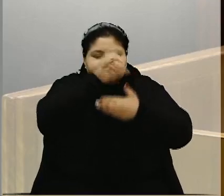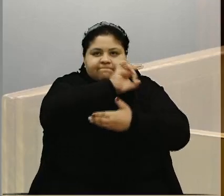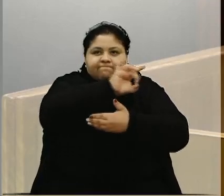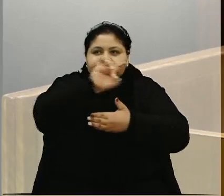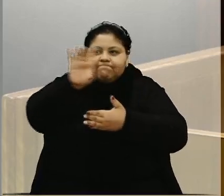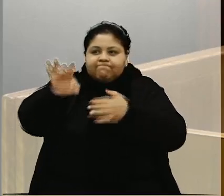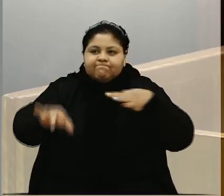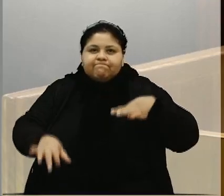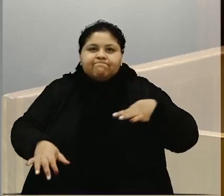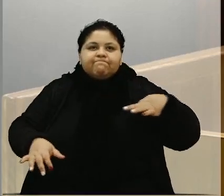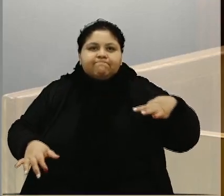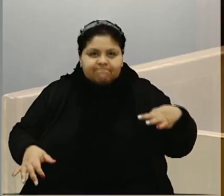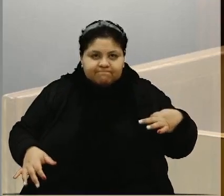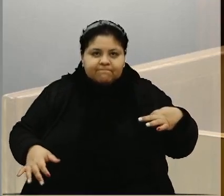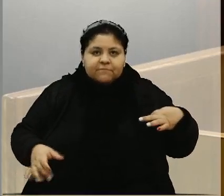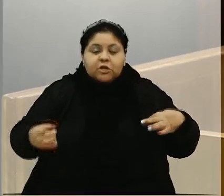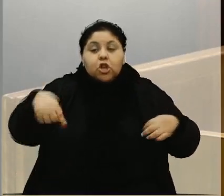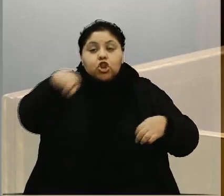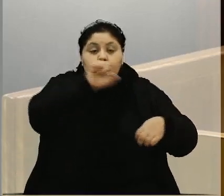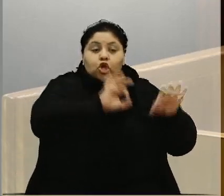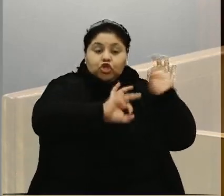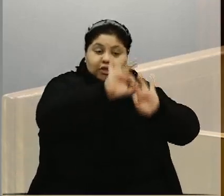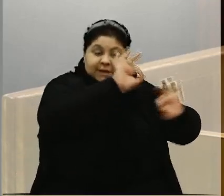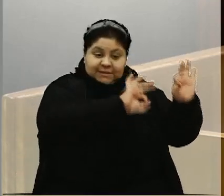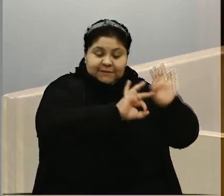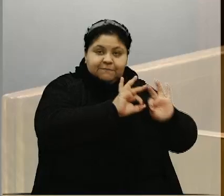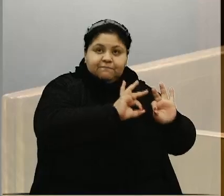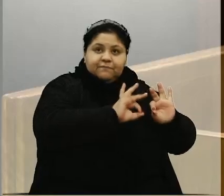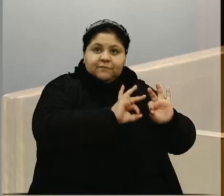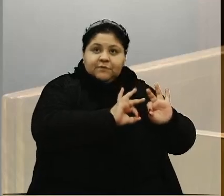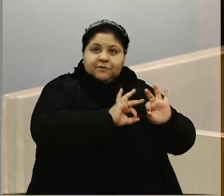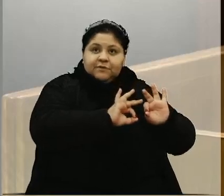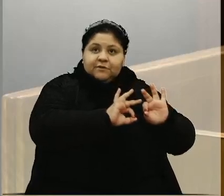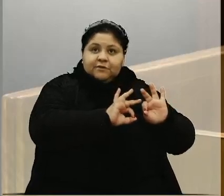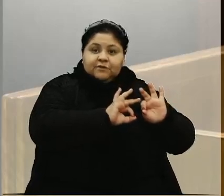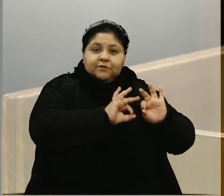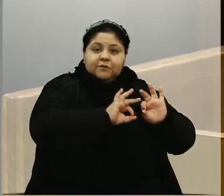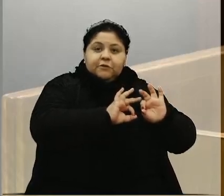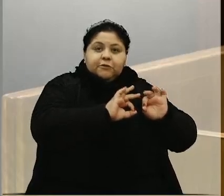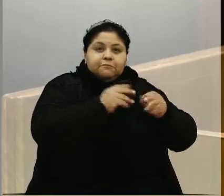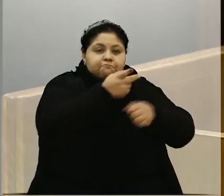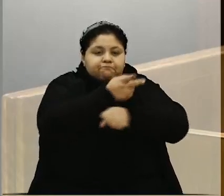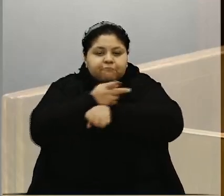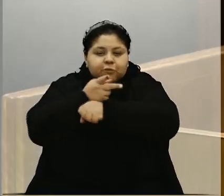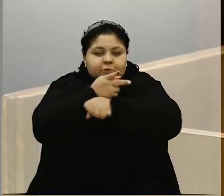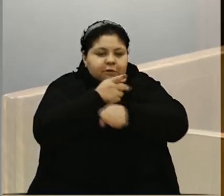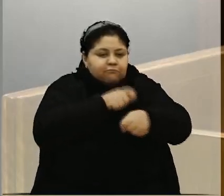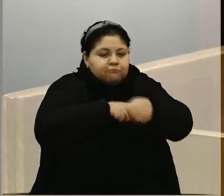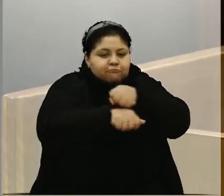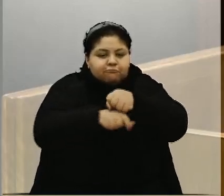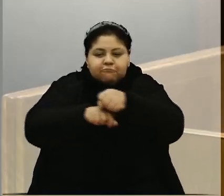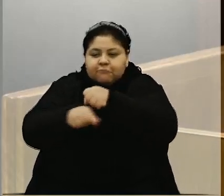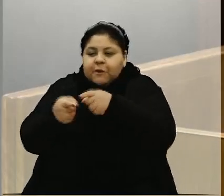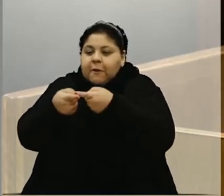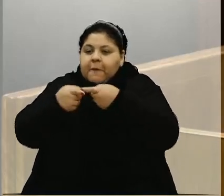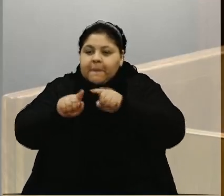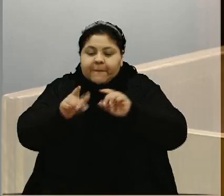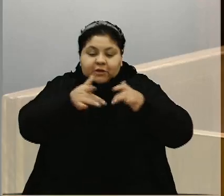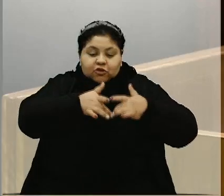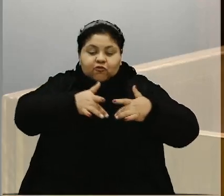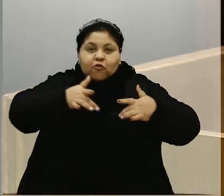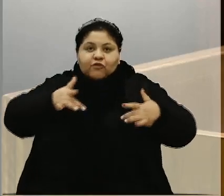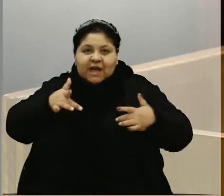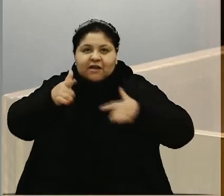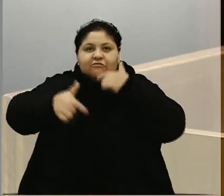voluntários, porque nós planejamos, nós vamos atrás dos recursos, vamos atrás dos parceiros, mas são eles que colocam a mão na massa